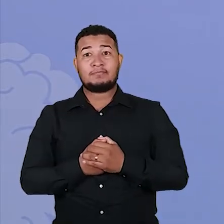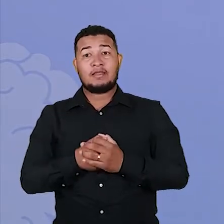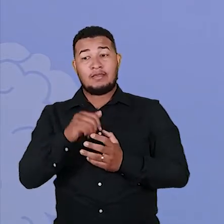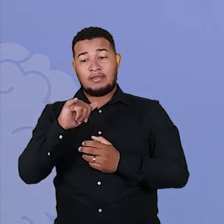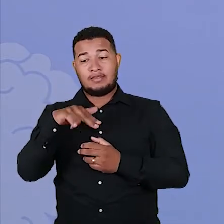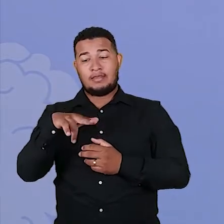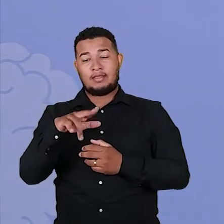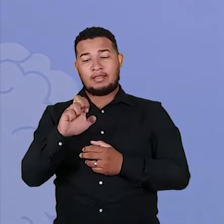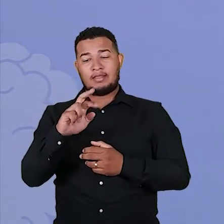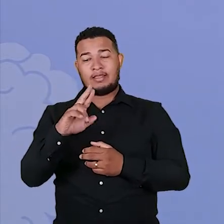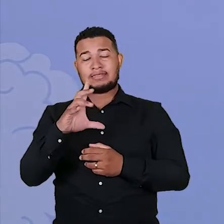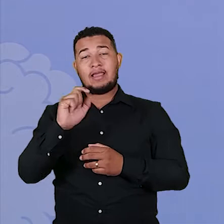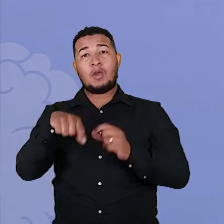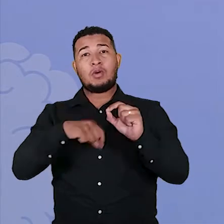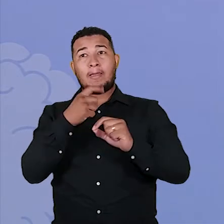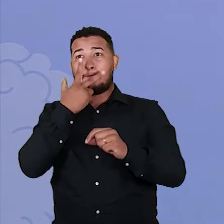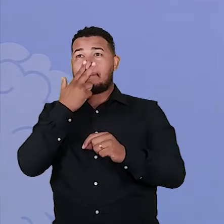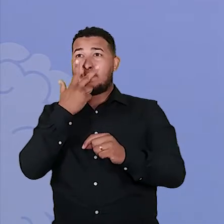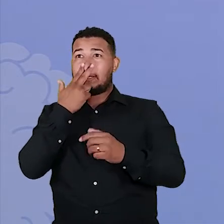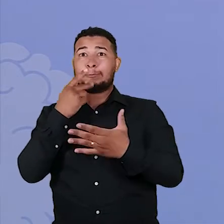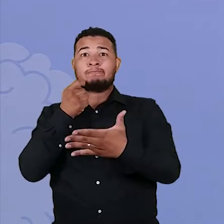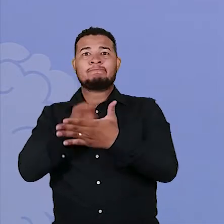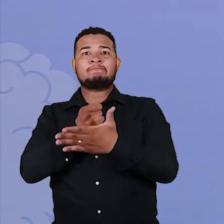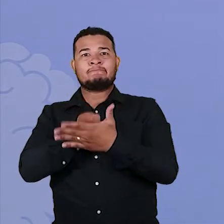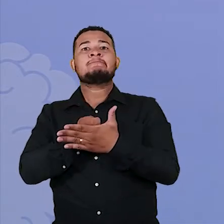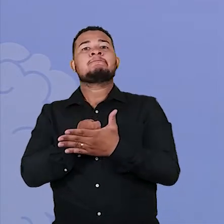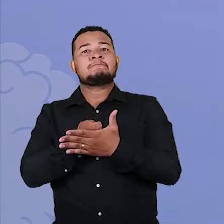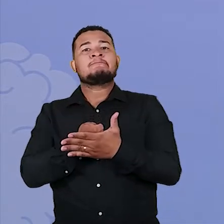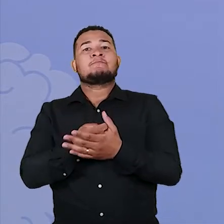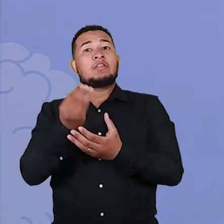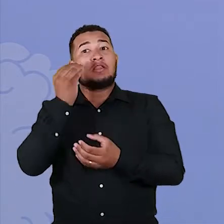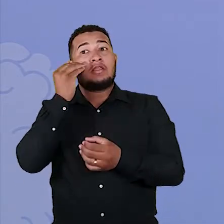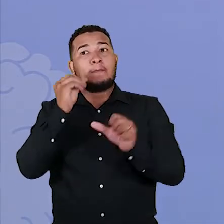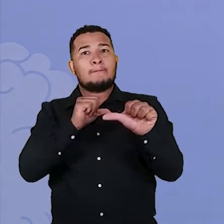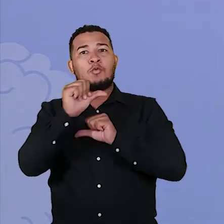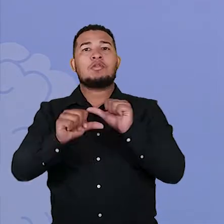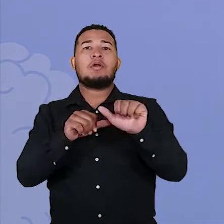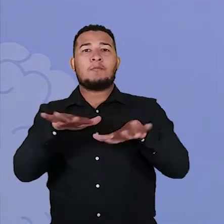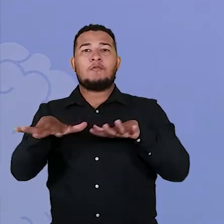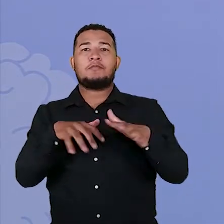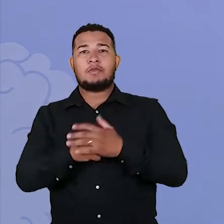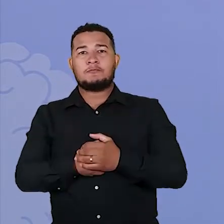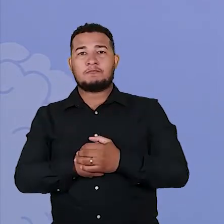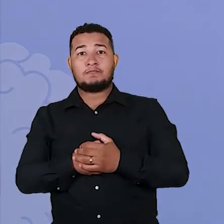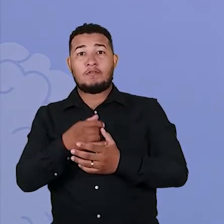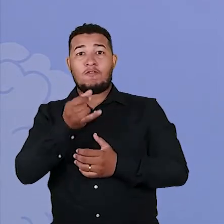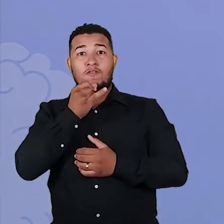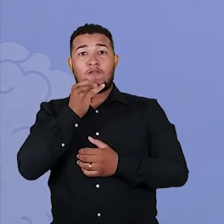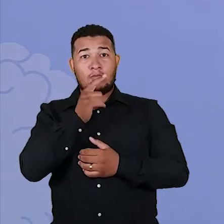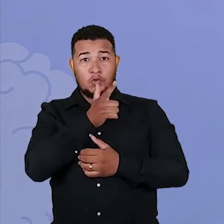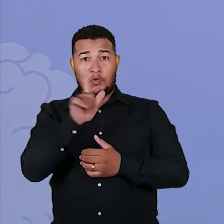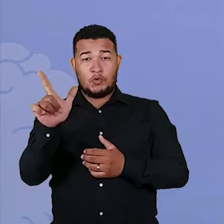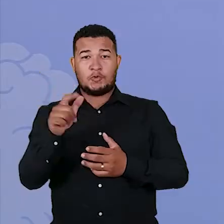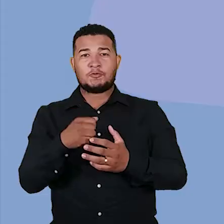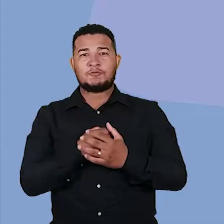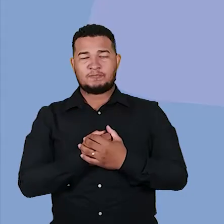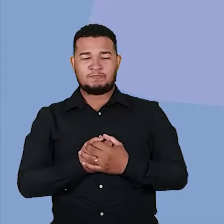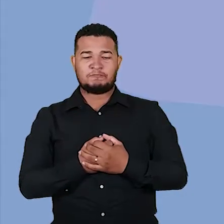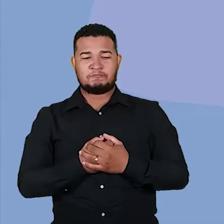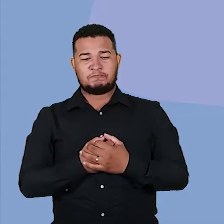corpo tem de mudar esse movimento, tá? Agora vamos para mais um exemplo.